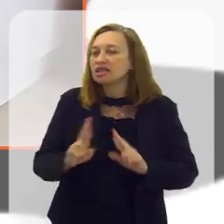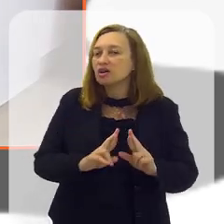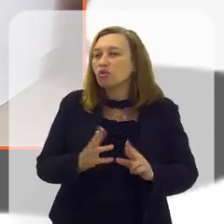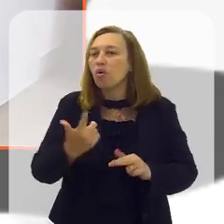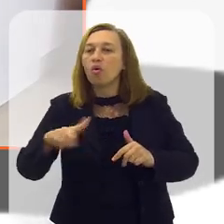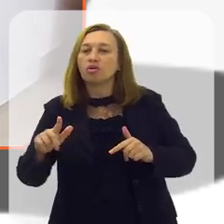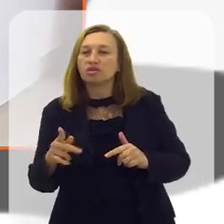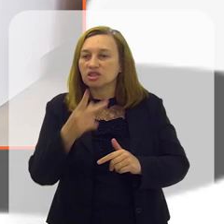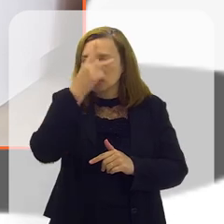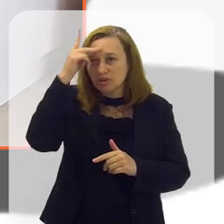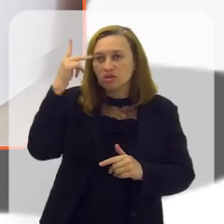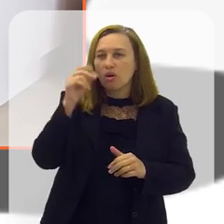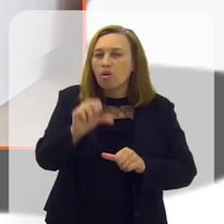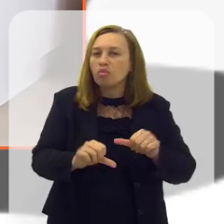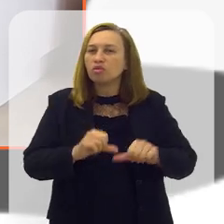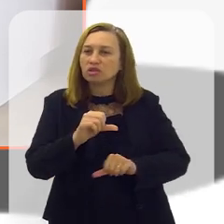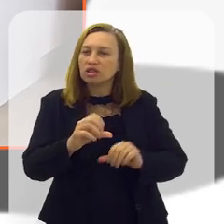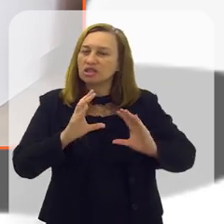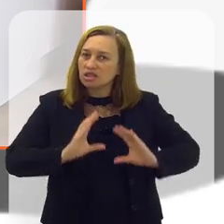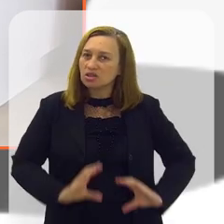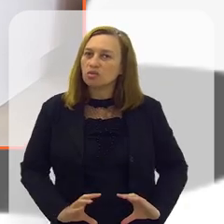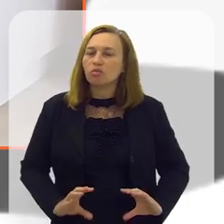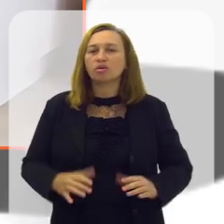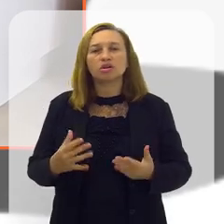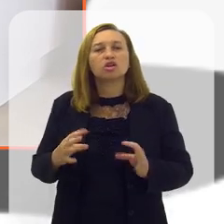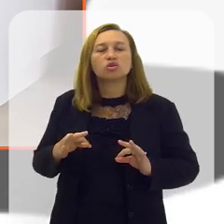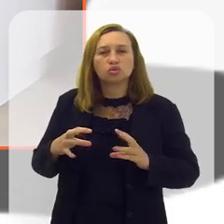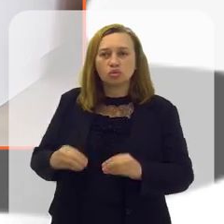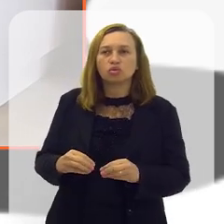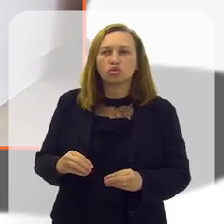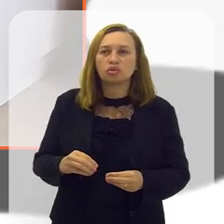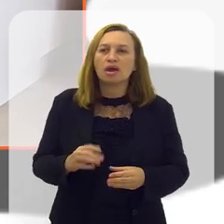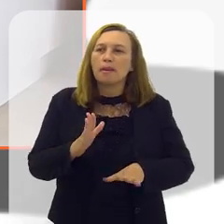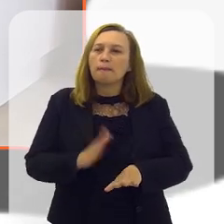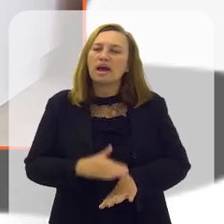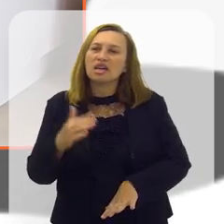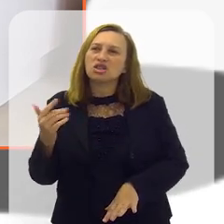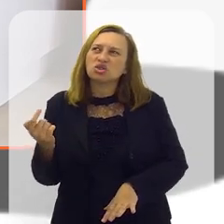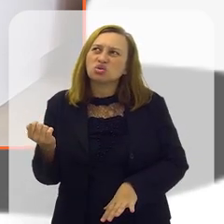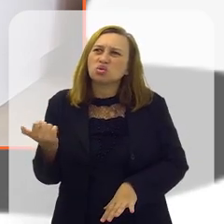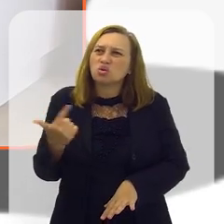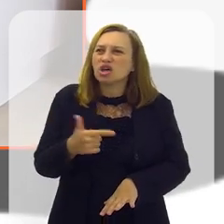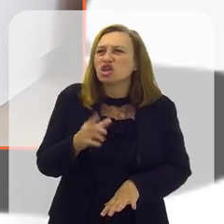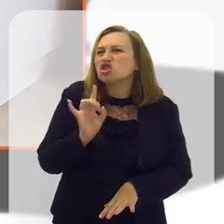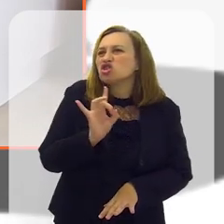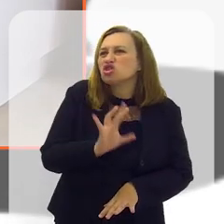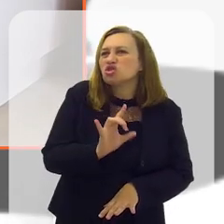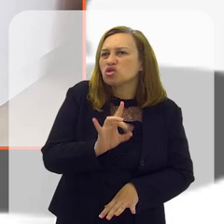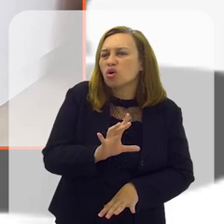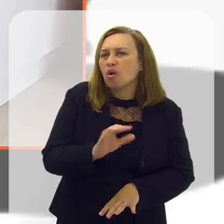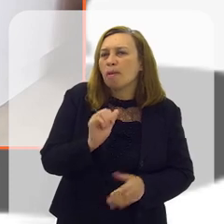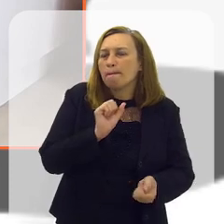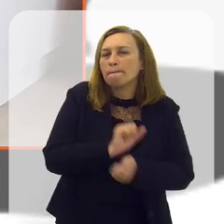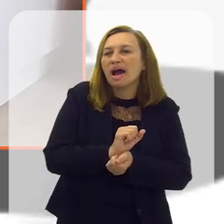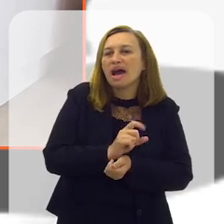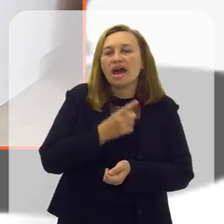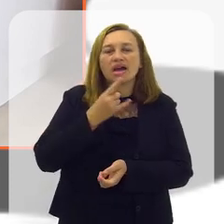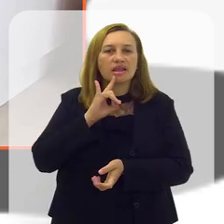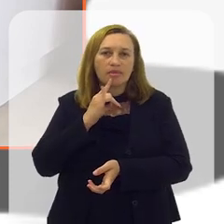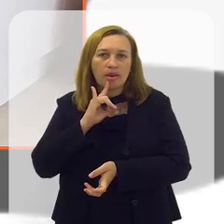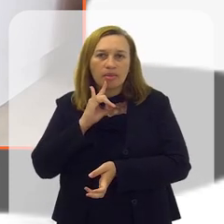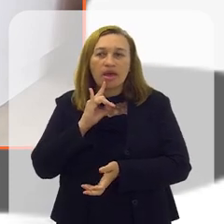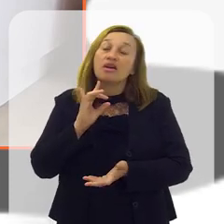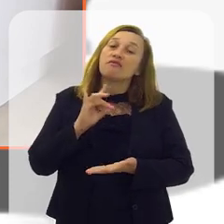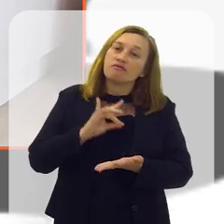uma mudança de atitude, sabe? De paradigma mesmo. É muito mais além do que só o parar de beber. E